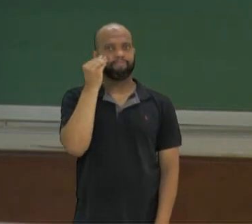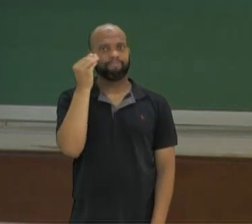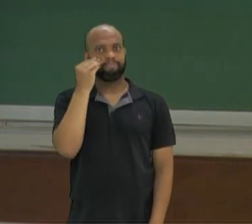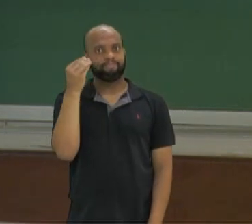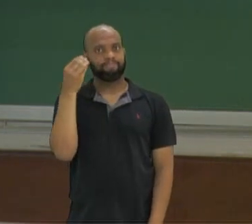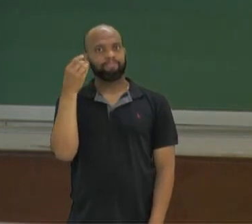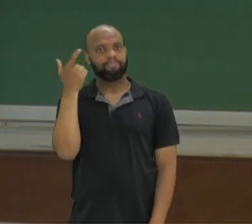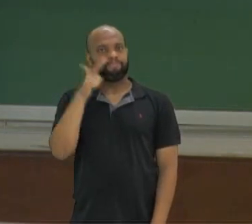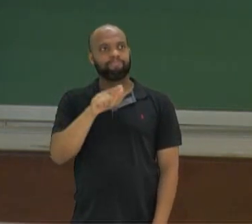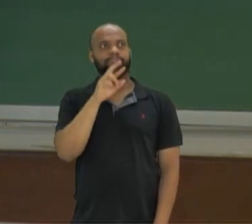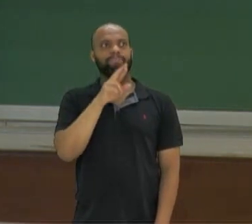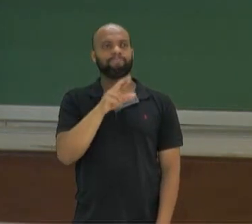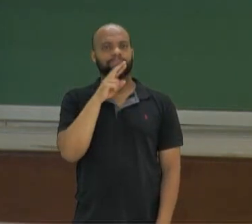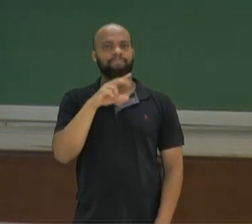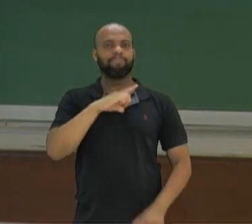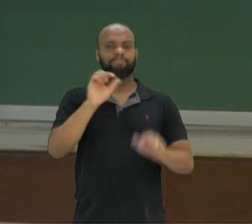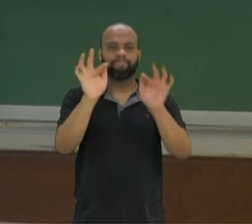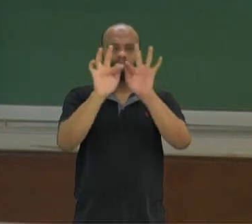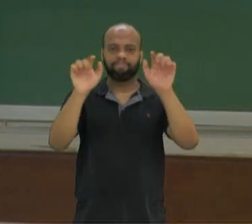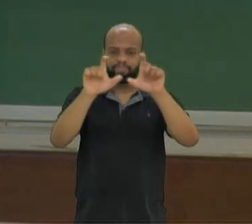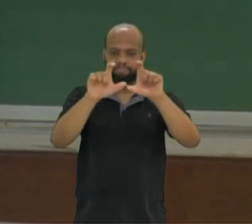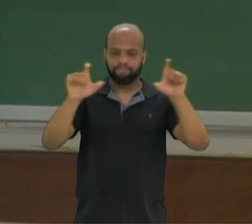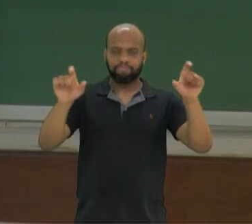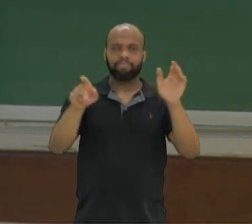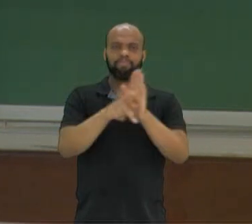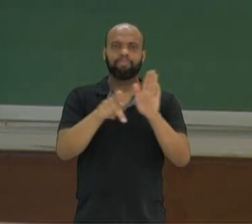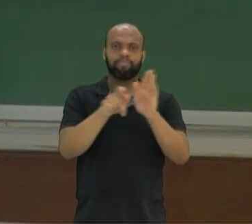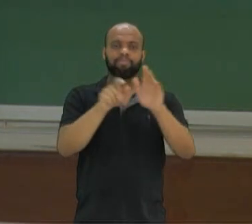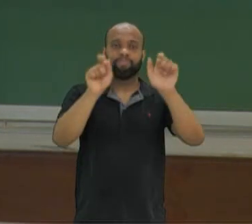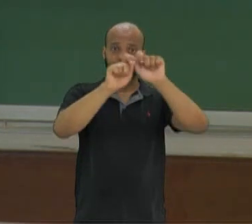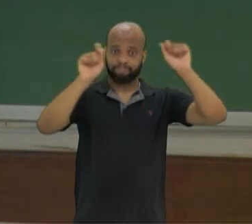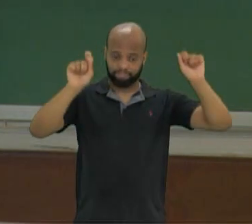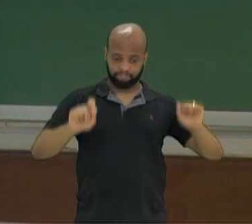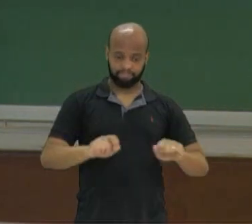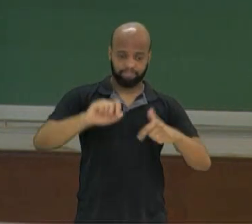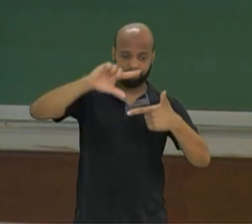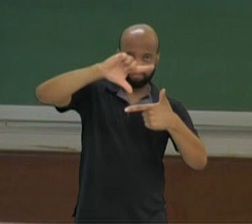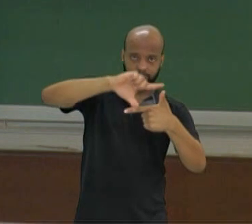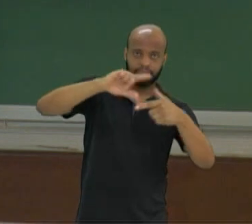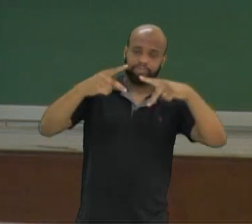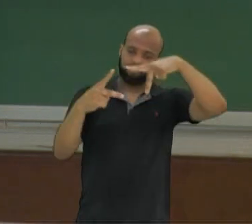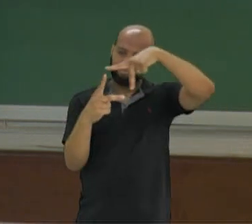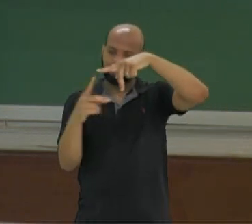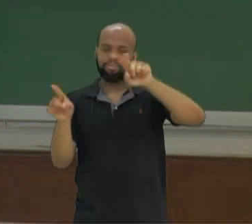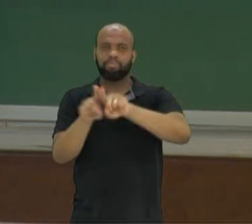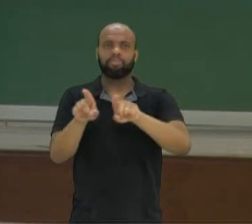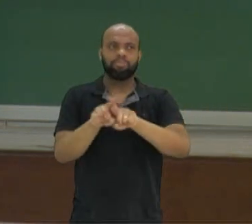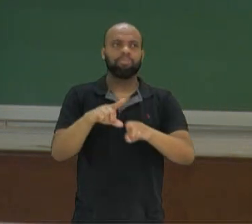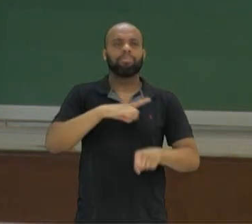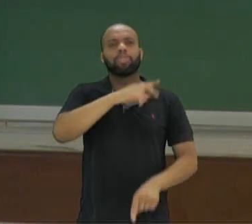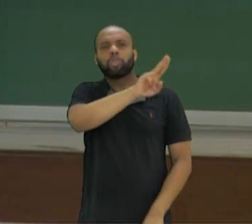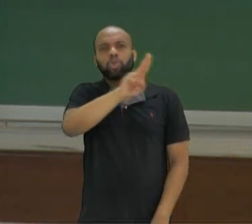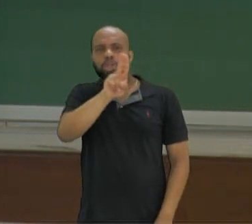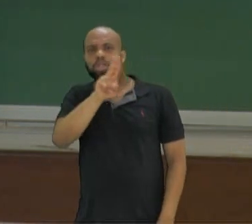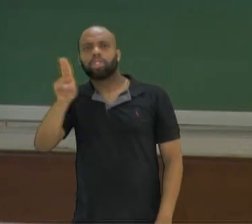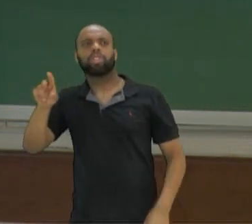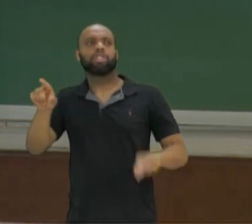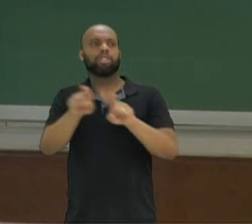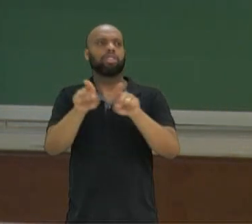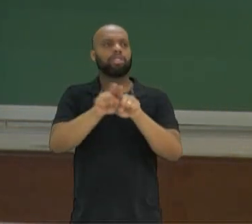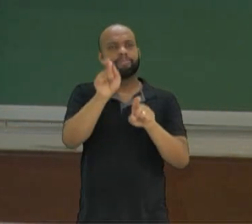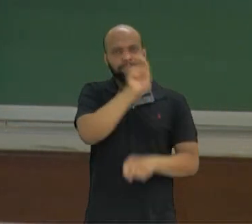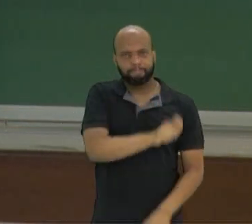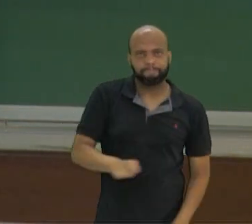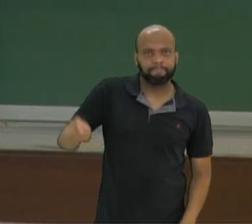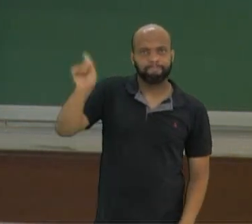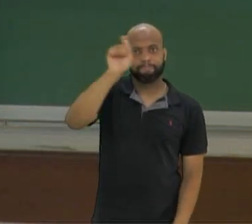guardar a fórmula da área do quadrado, do retângulo, do triângulo, classificação, círculo.